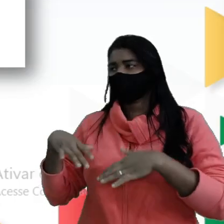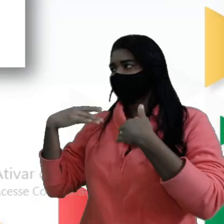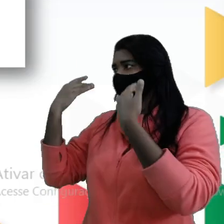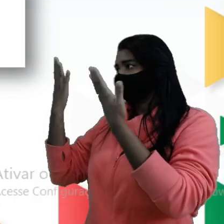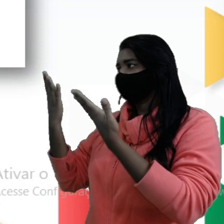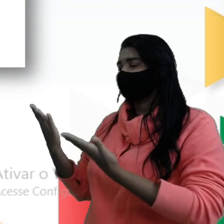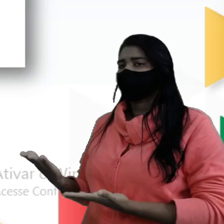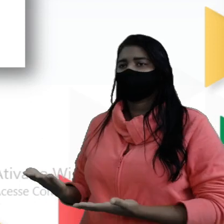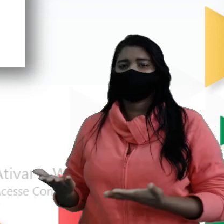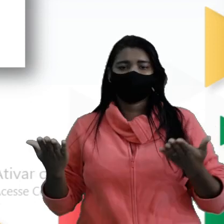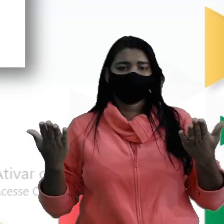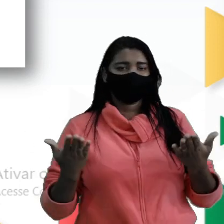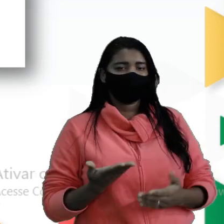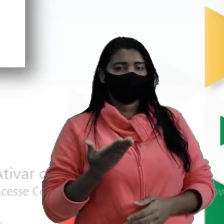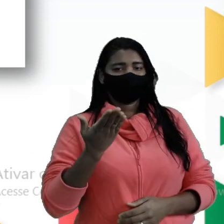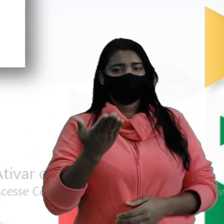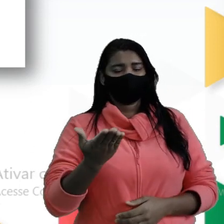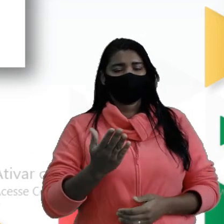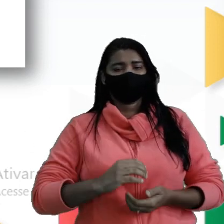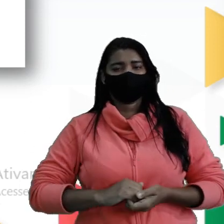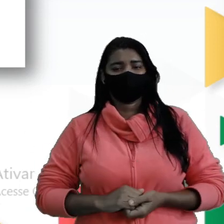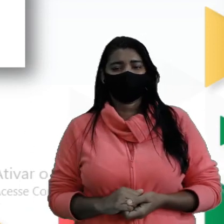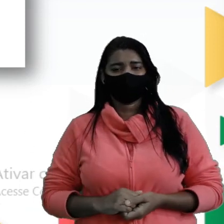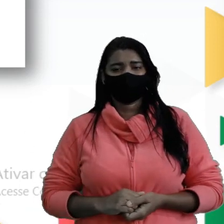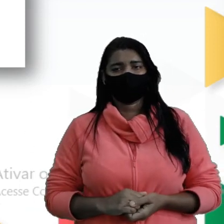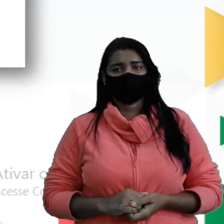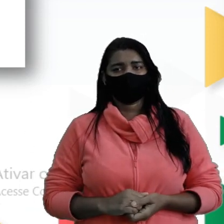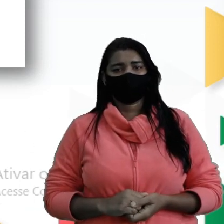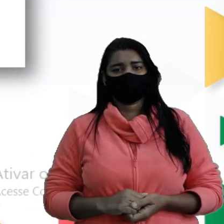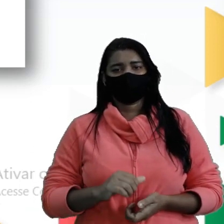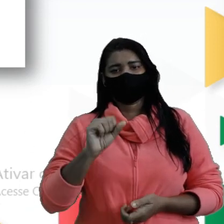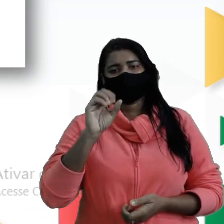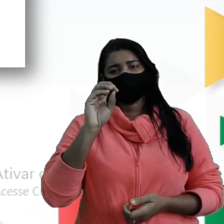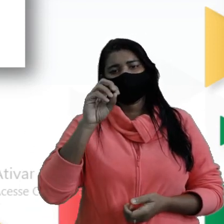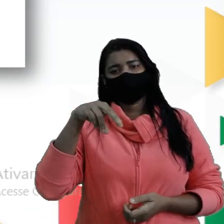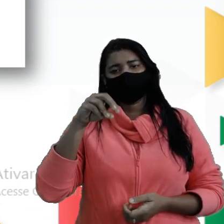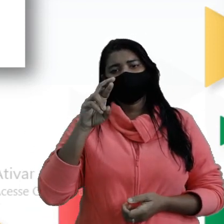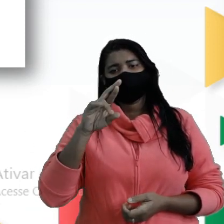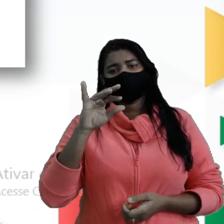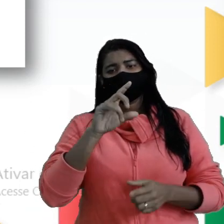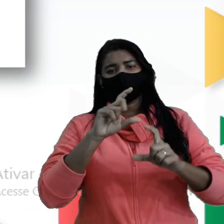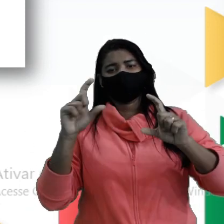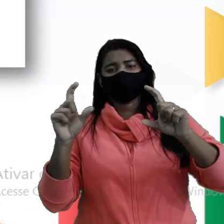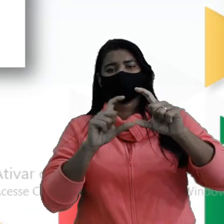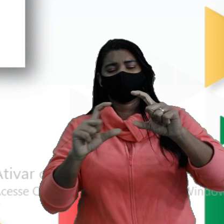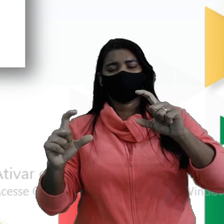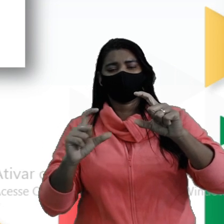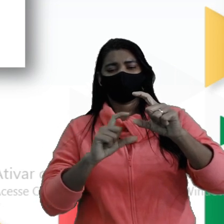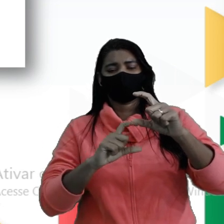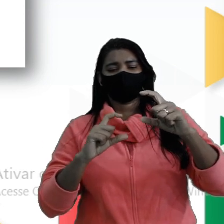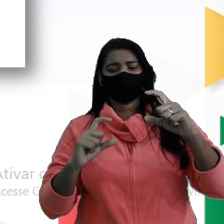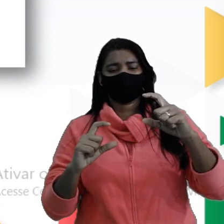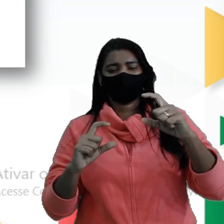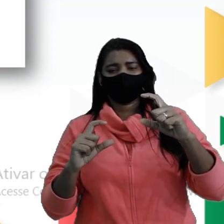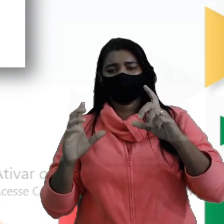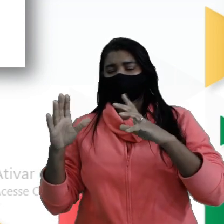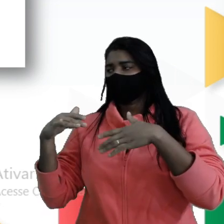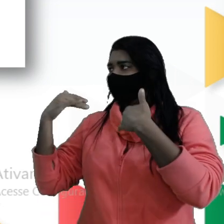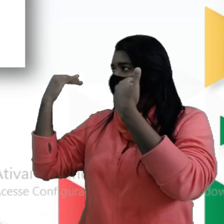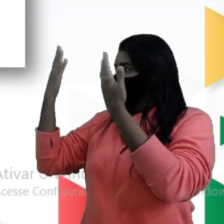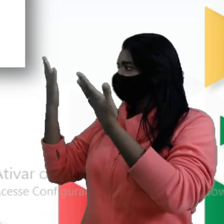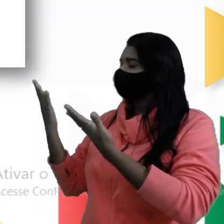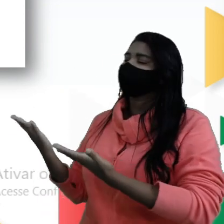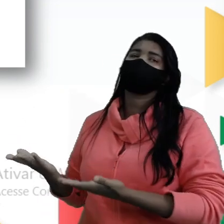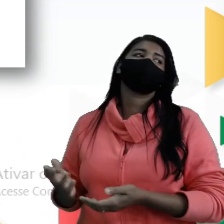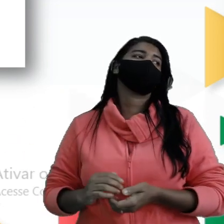da estilística com a sonoridade. Olhem só essa tirinha. Veja só, nessa tirinha